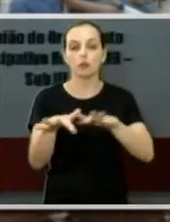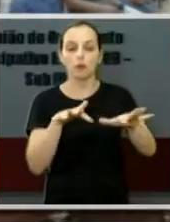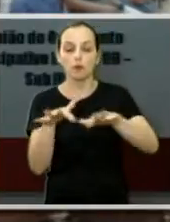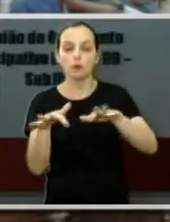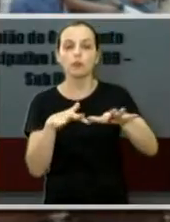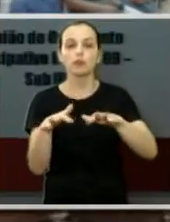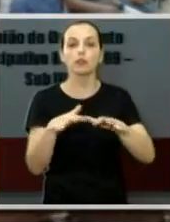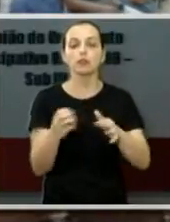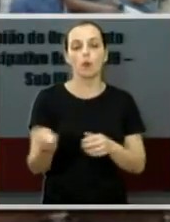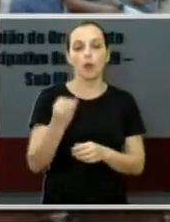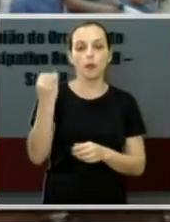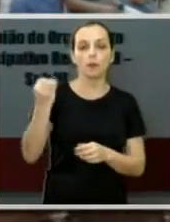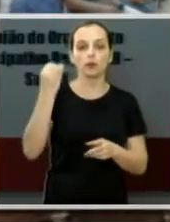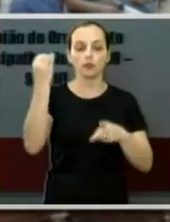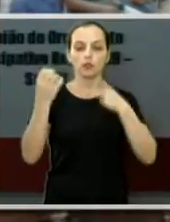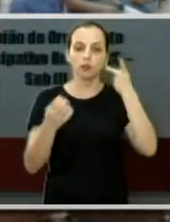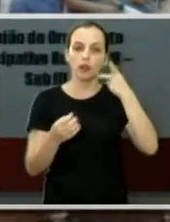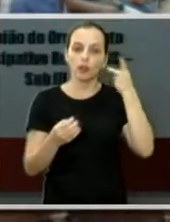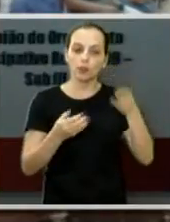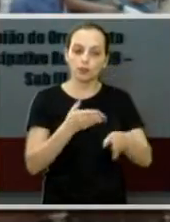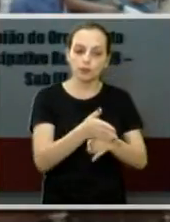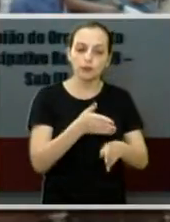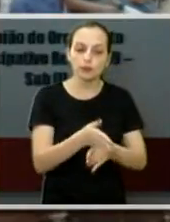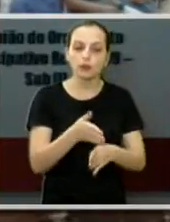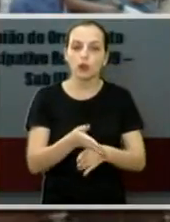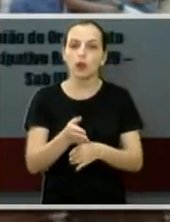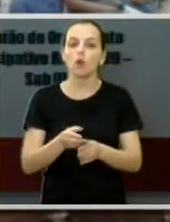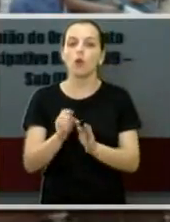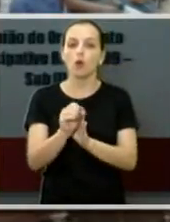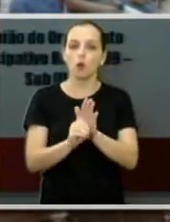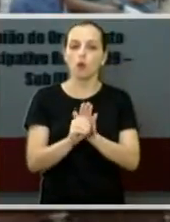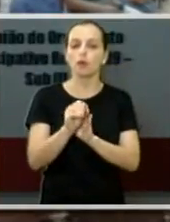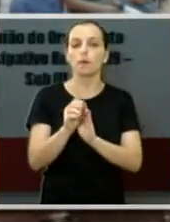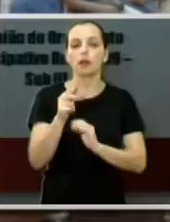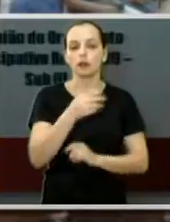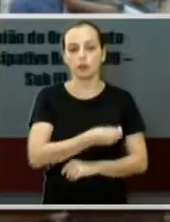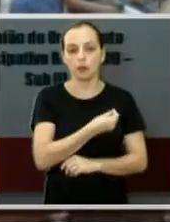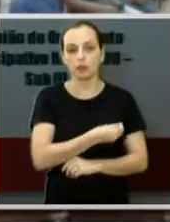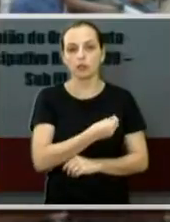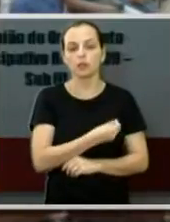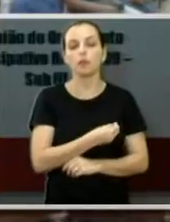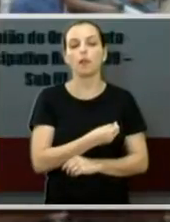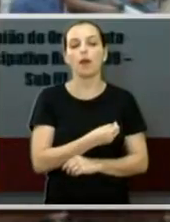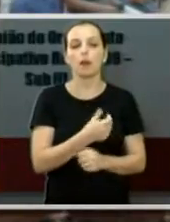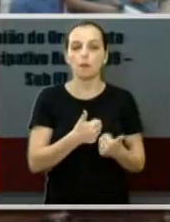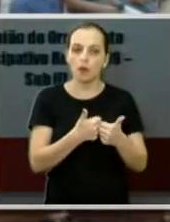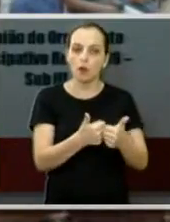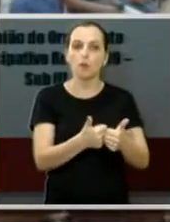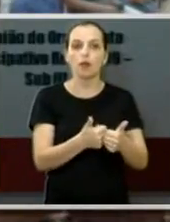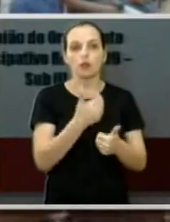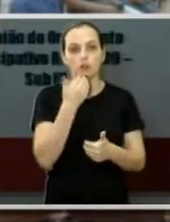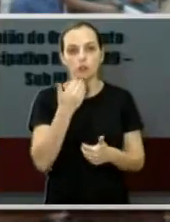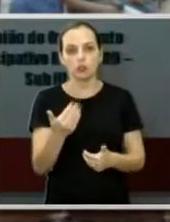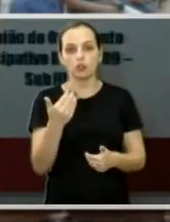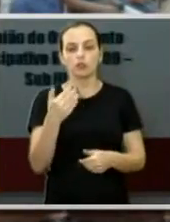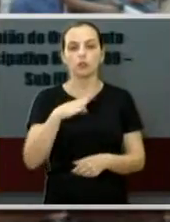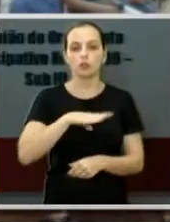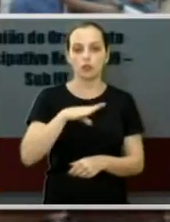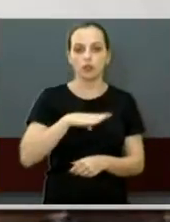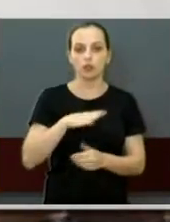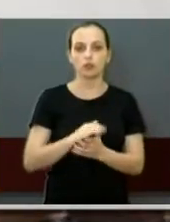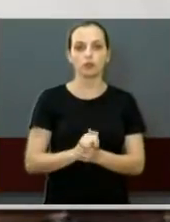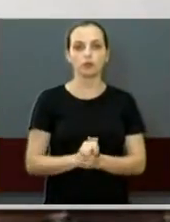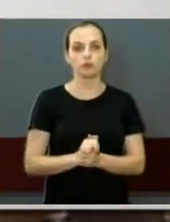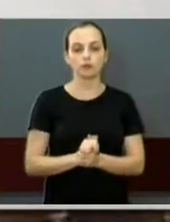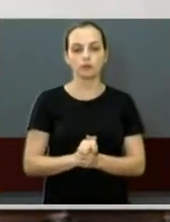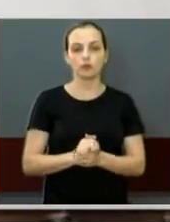É muito importante os vereadores que têm ido. Muitos vereadores não podem ir, mas encaminham os seus assessores para acompanhar as demandas da cidade, né? Pode passar,